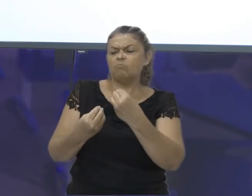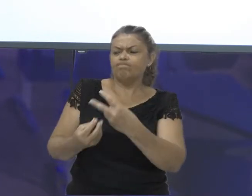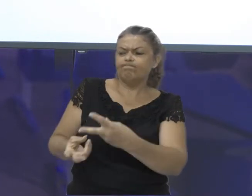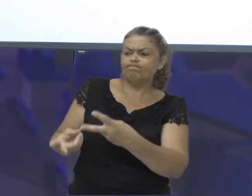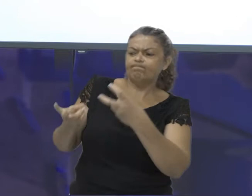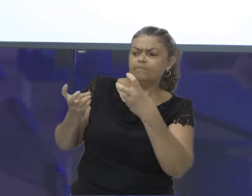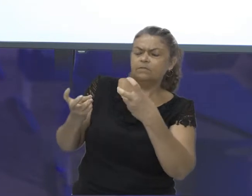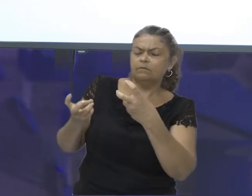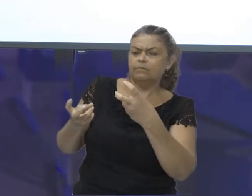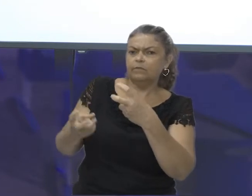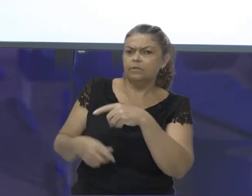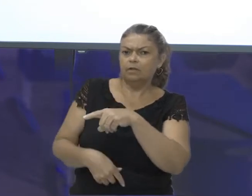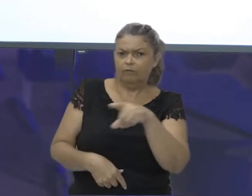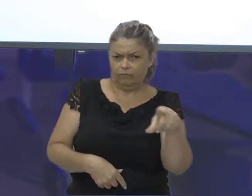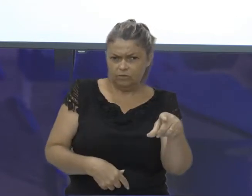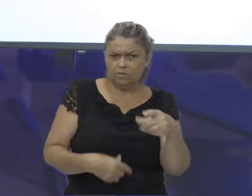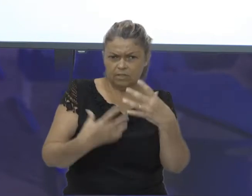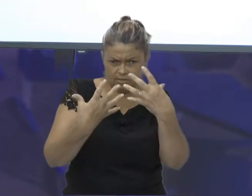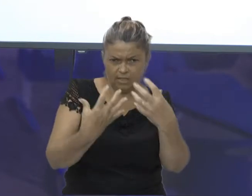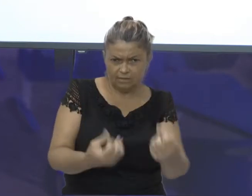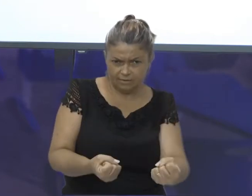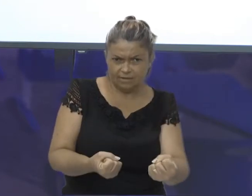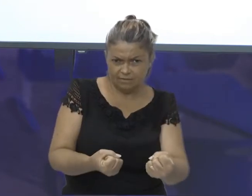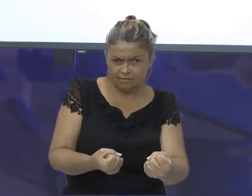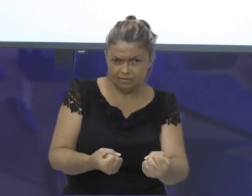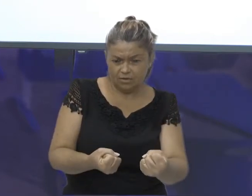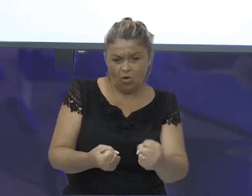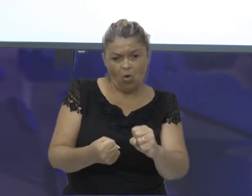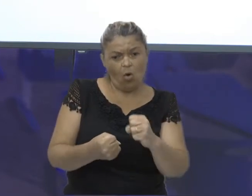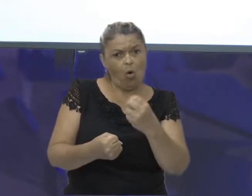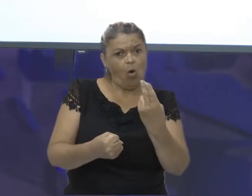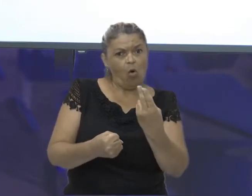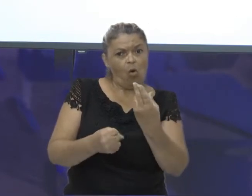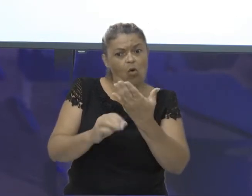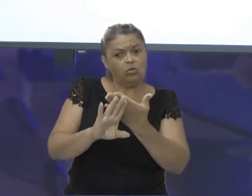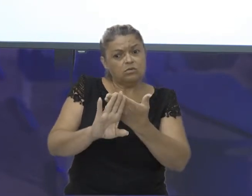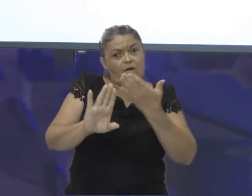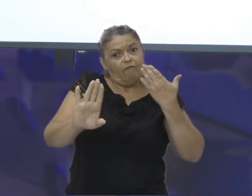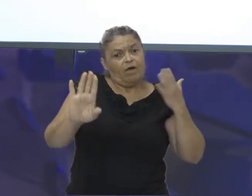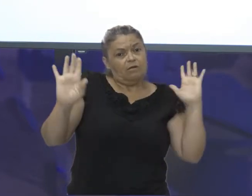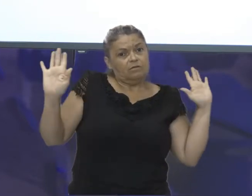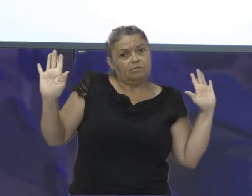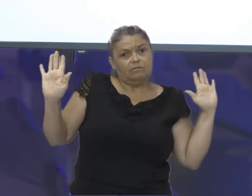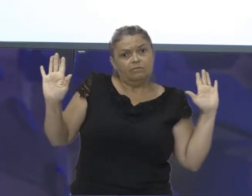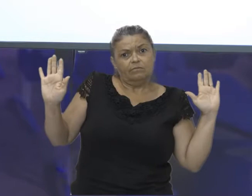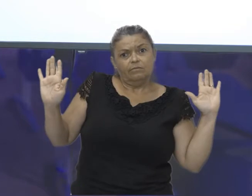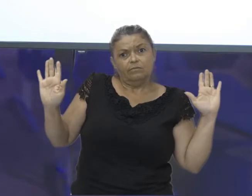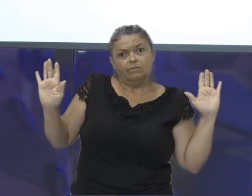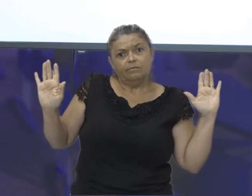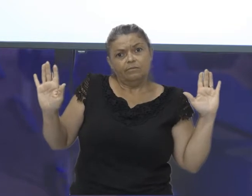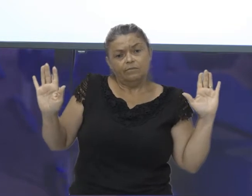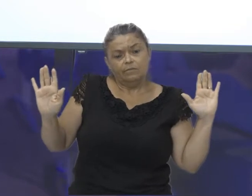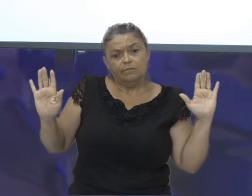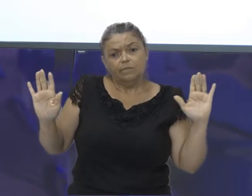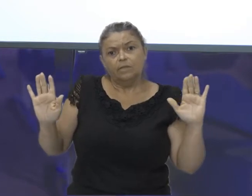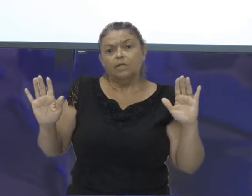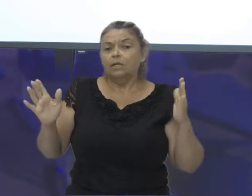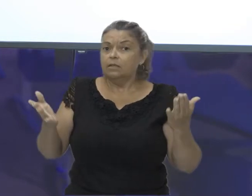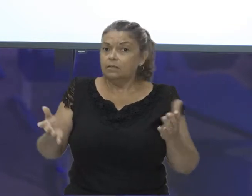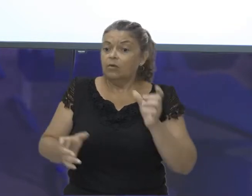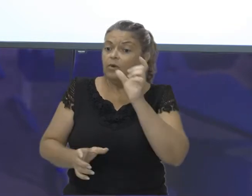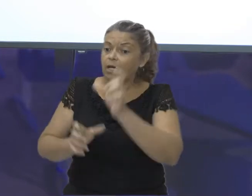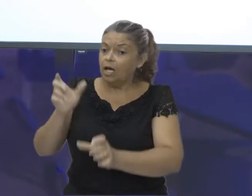Vocês acolhem? Vocês se afastam dele? Então, Todas essas são possibilidades